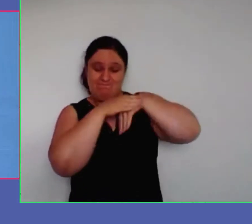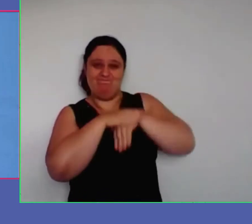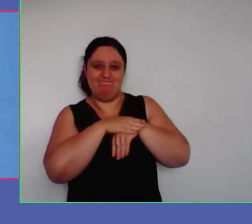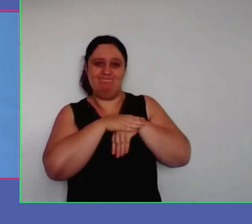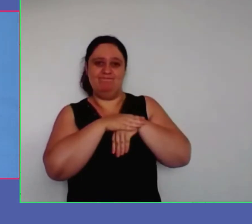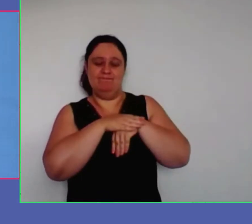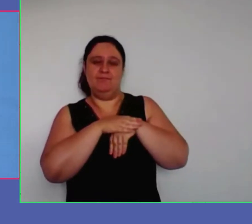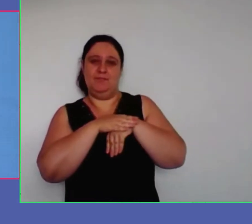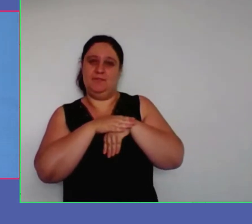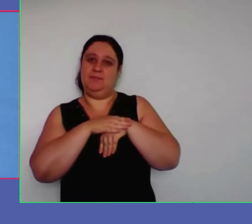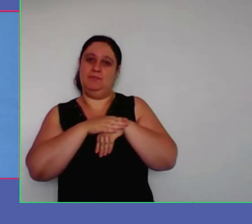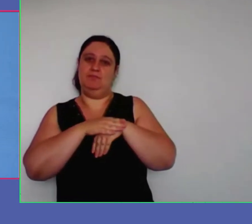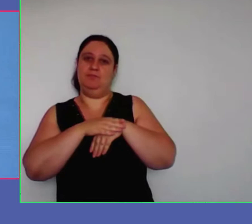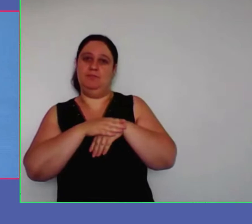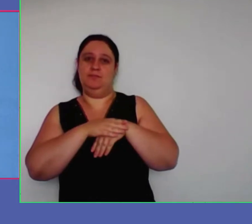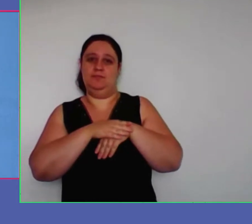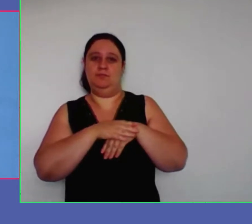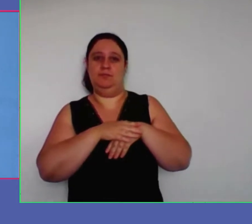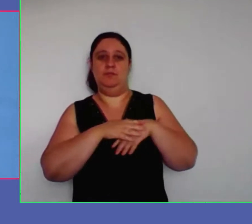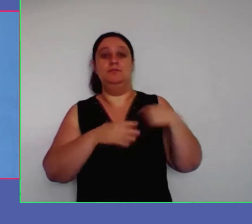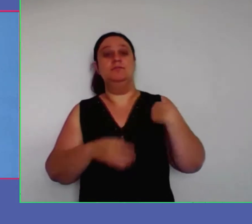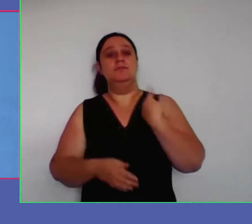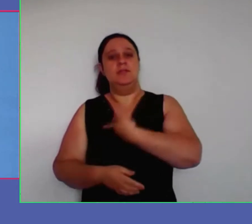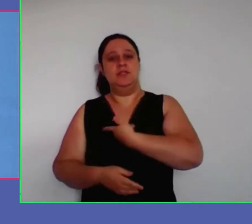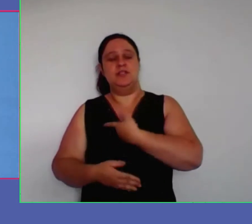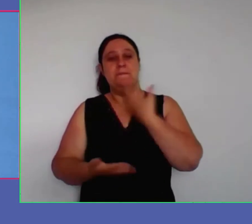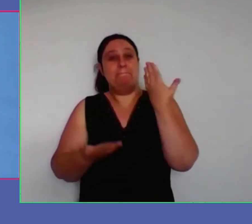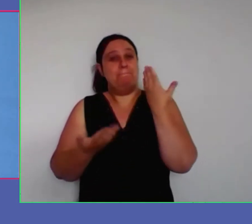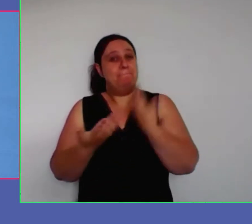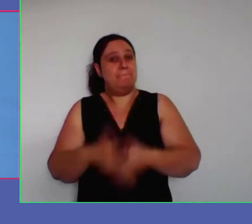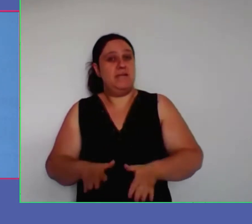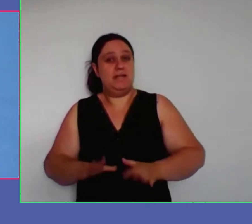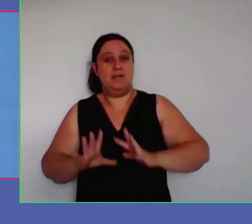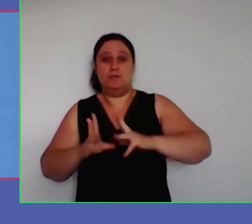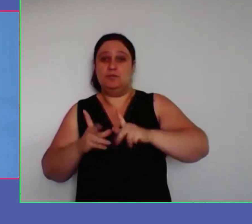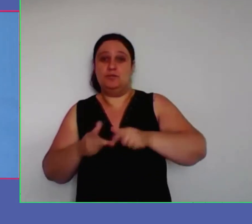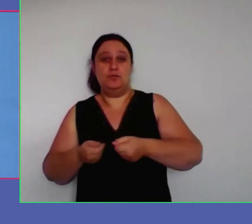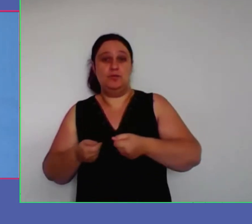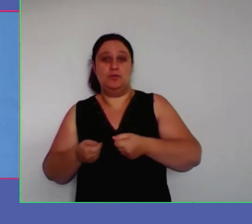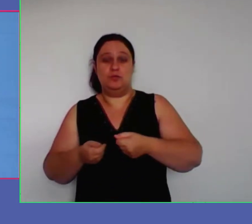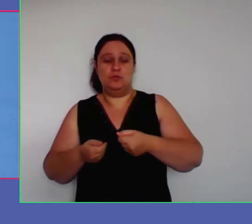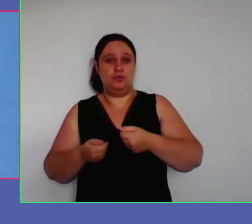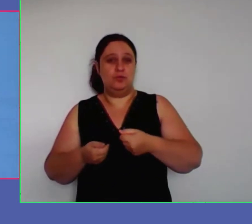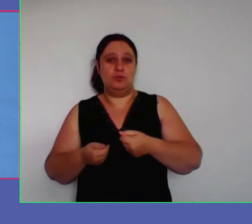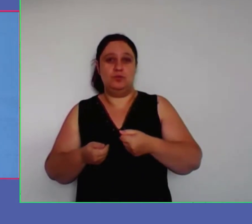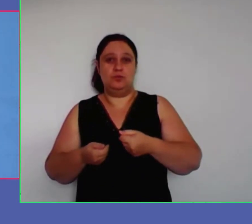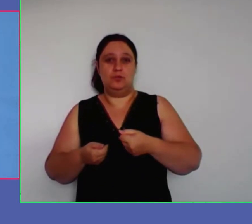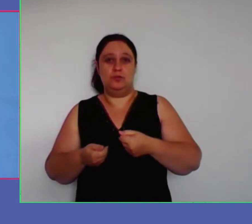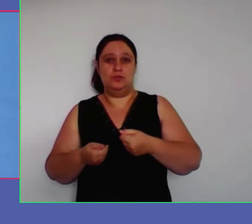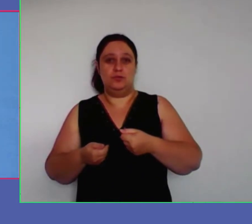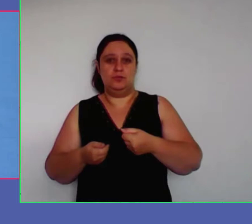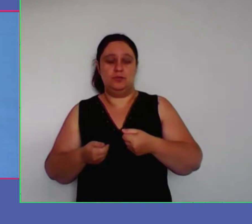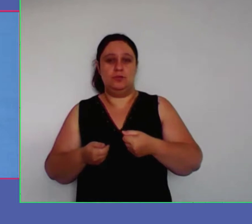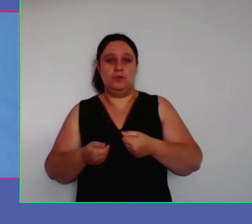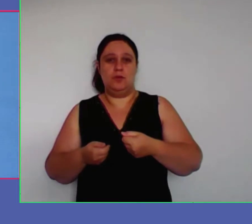perdeu tudo aquilo que Deus, o propósito pelo qual Deus criou o homem.